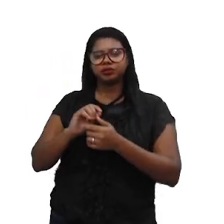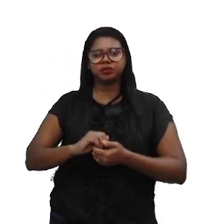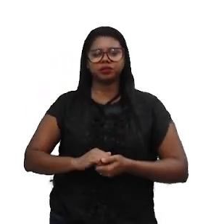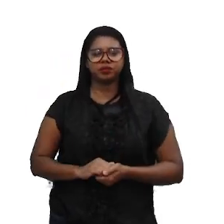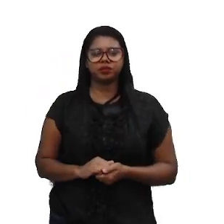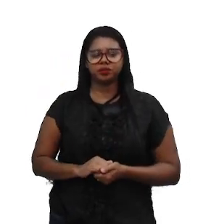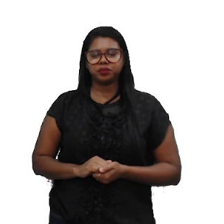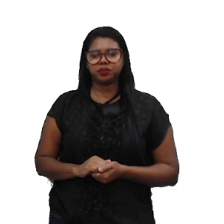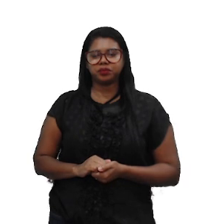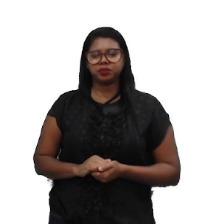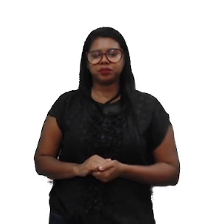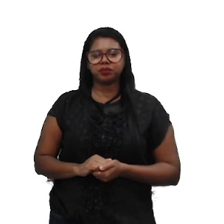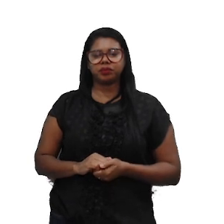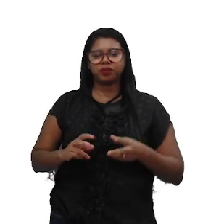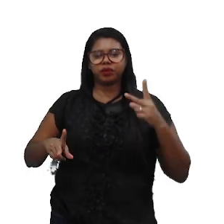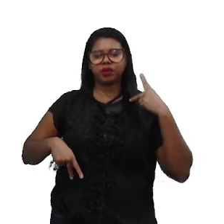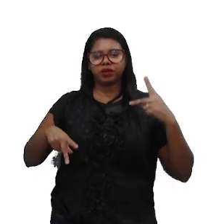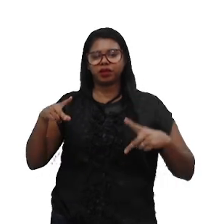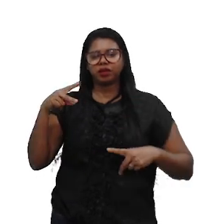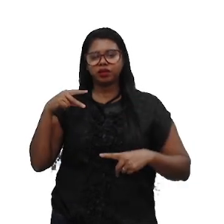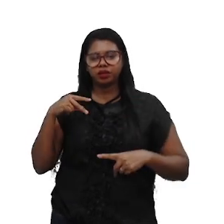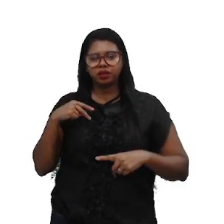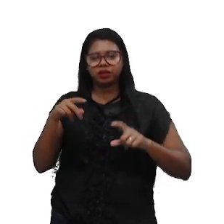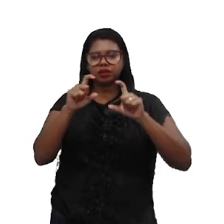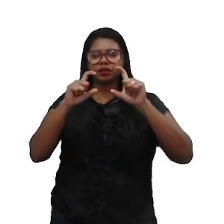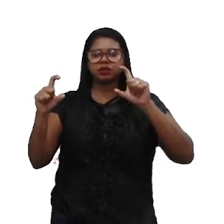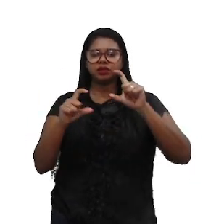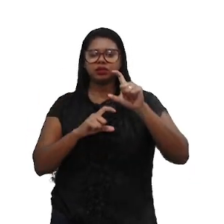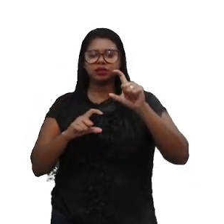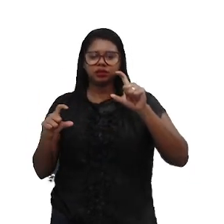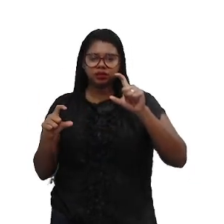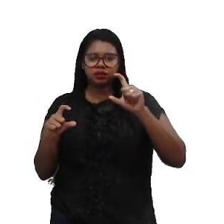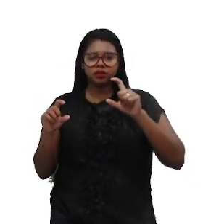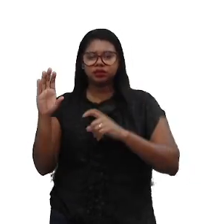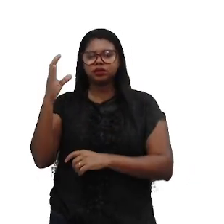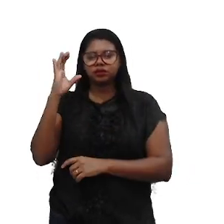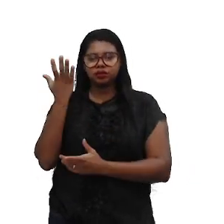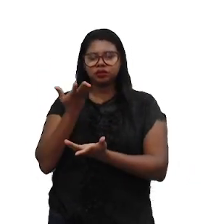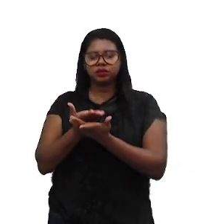publicitária, a ilustração de moda, quadrinhos, embalagem e científica.